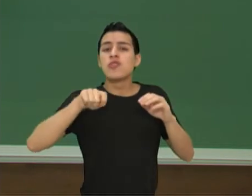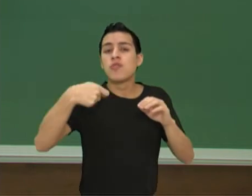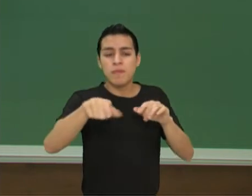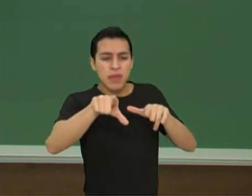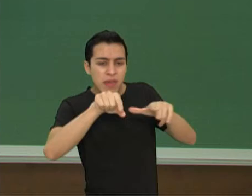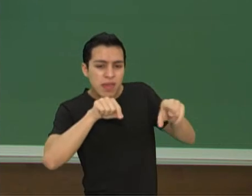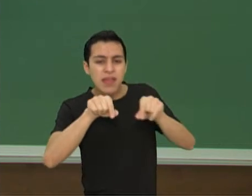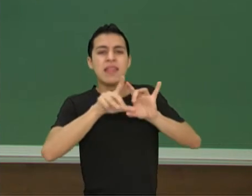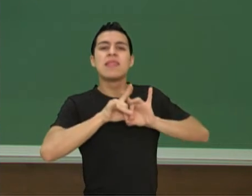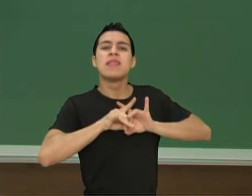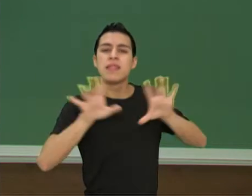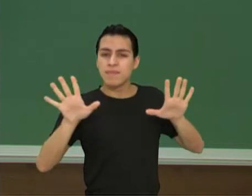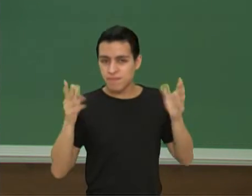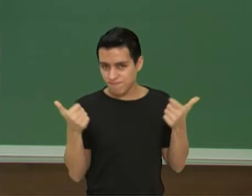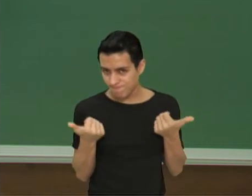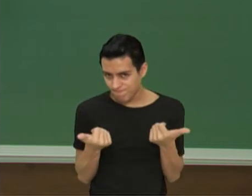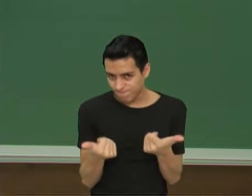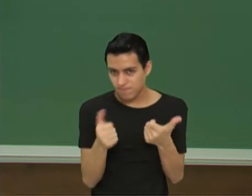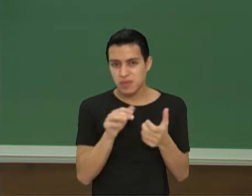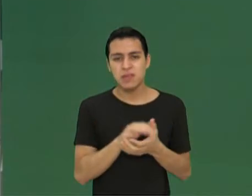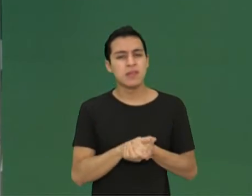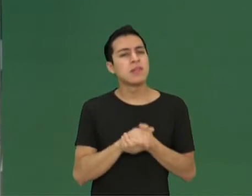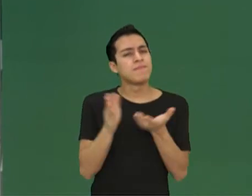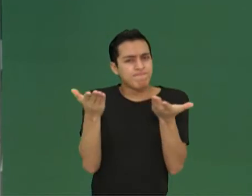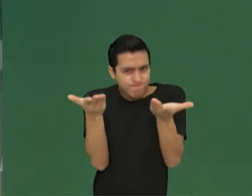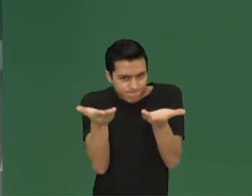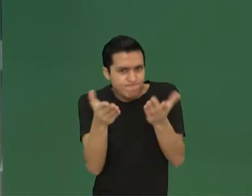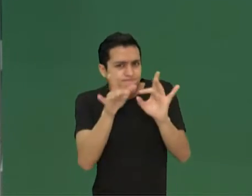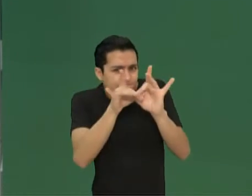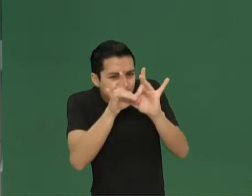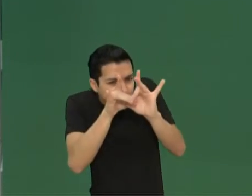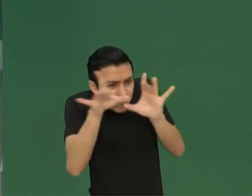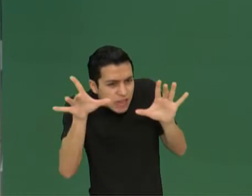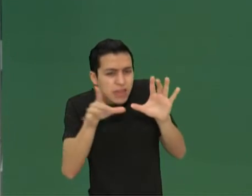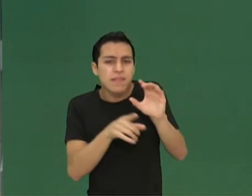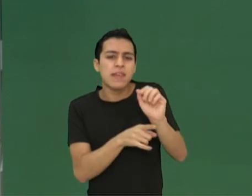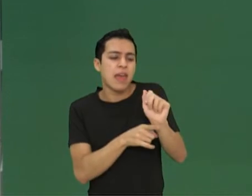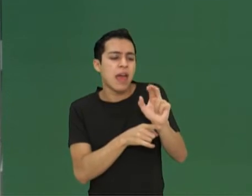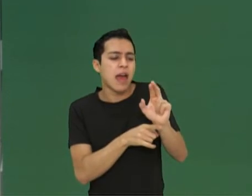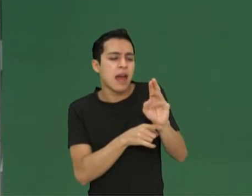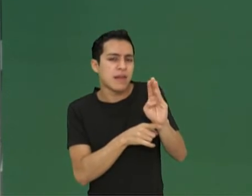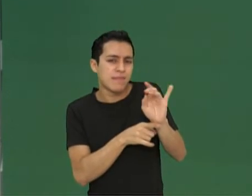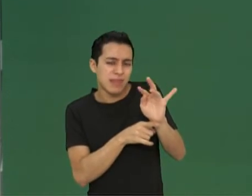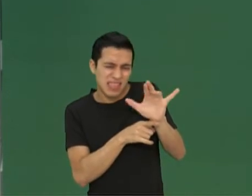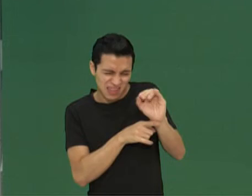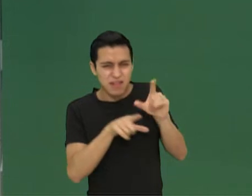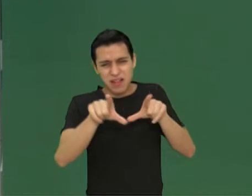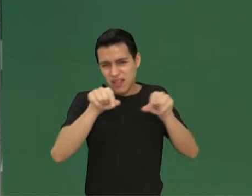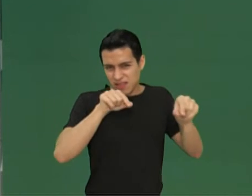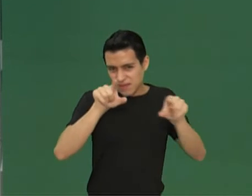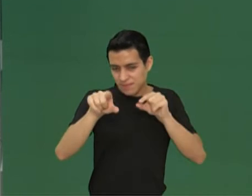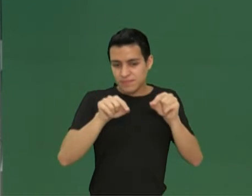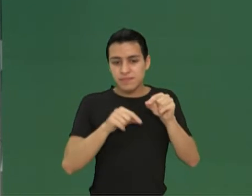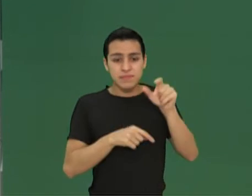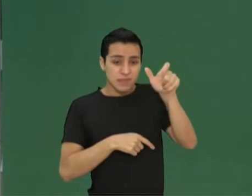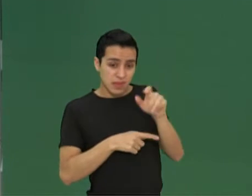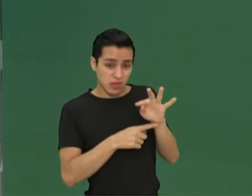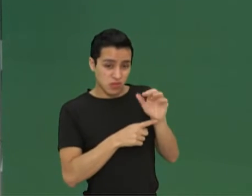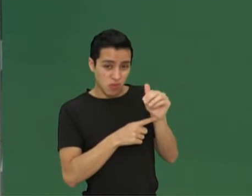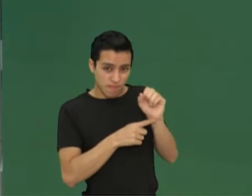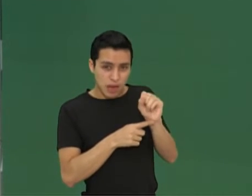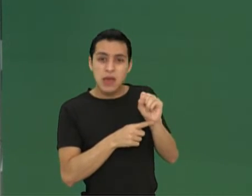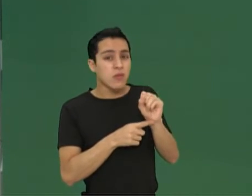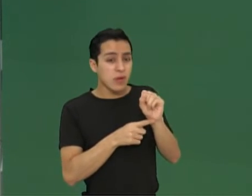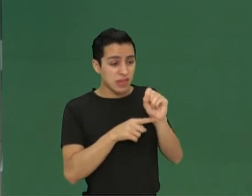A liberdade em si. Tá? Então o livre-arbítrio, né? O São Tomás de Aquino vai se inspirar na ideia